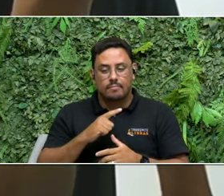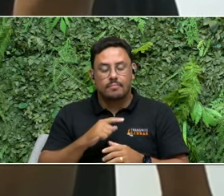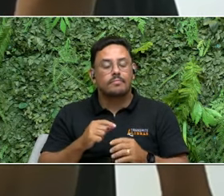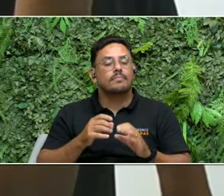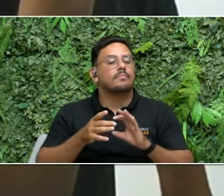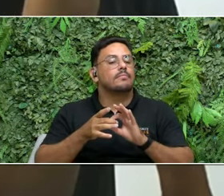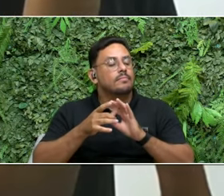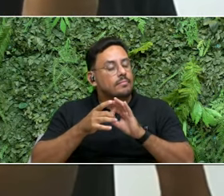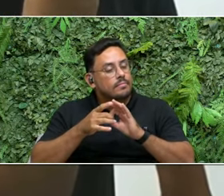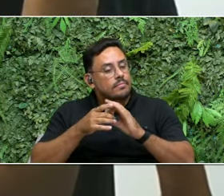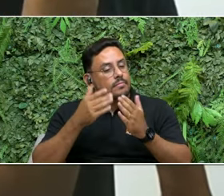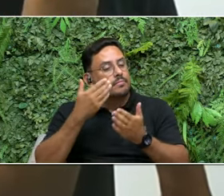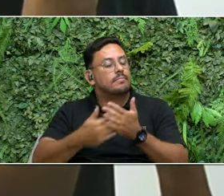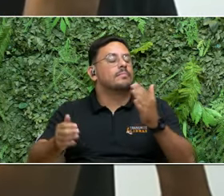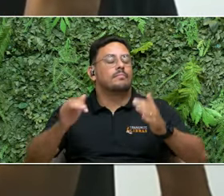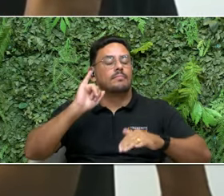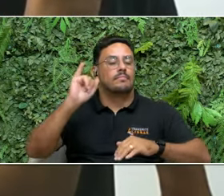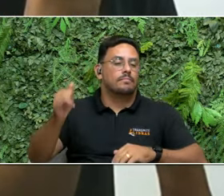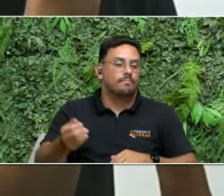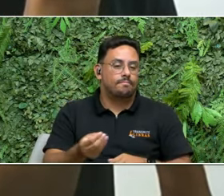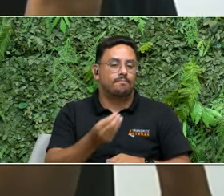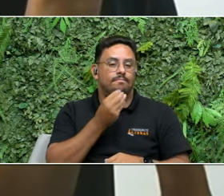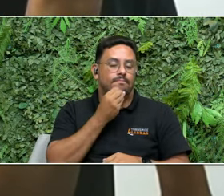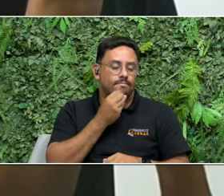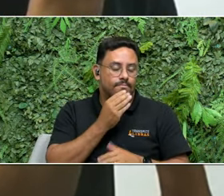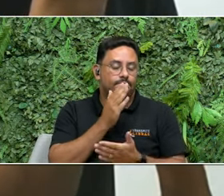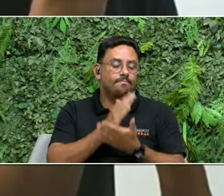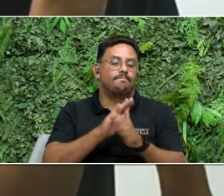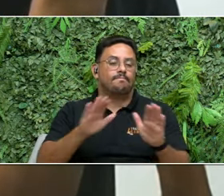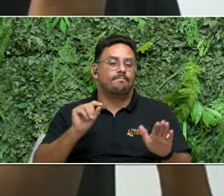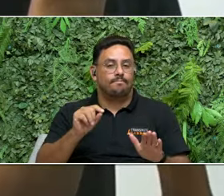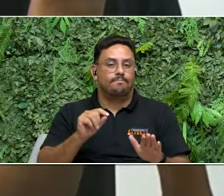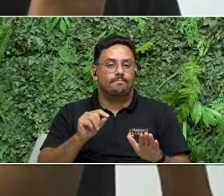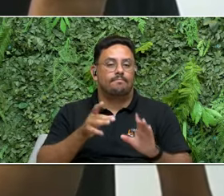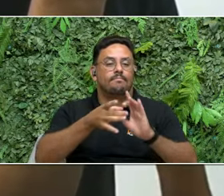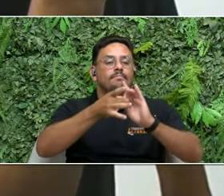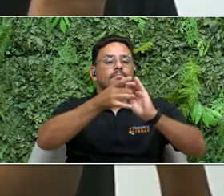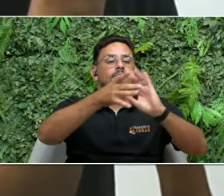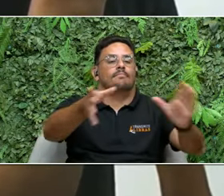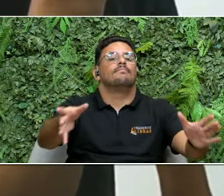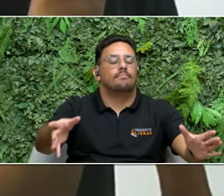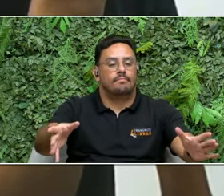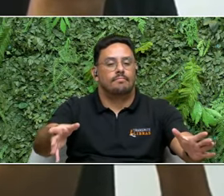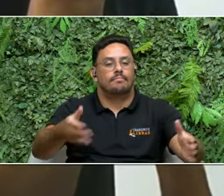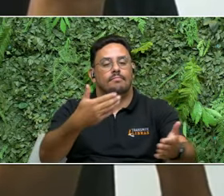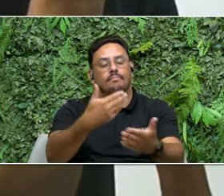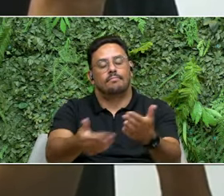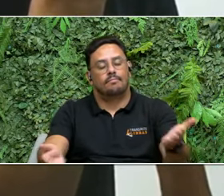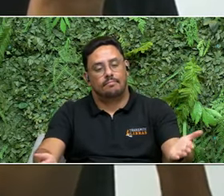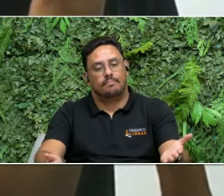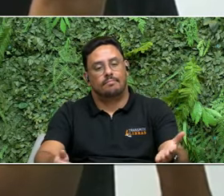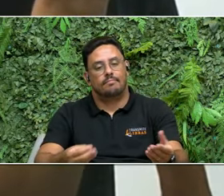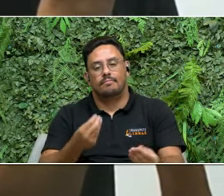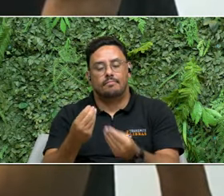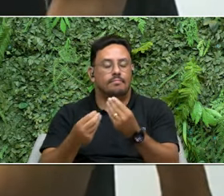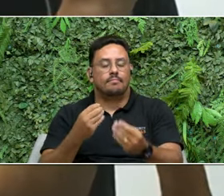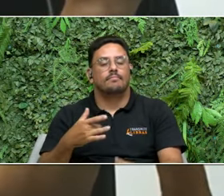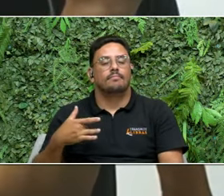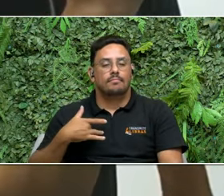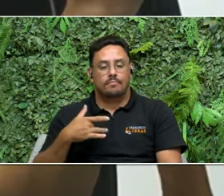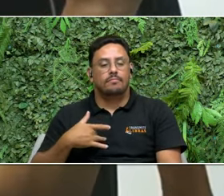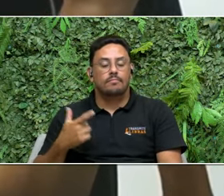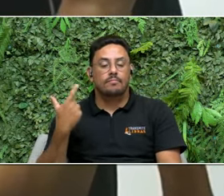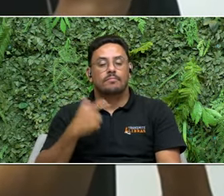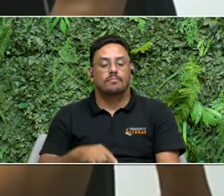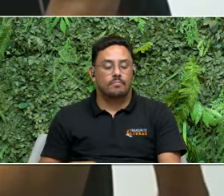oportunidade para outro lado e acaba que cede não tem como né o Cruzeiro ele consegue um